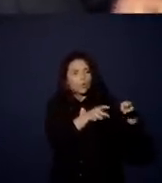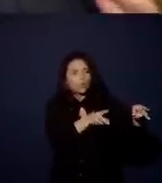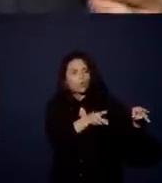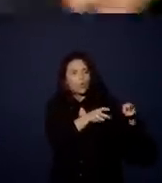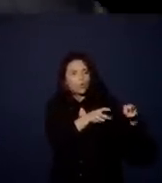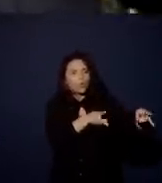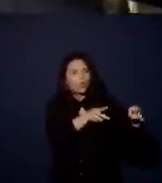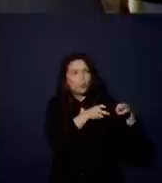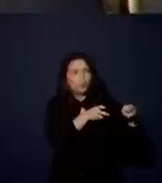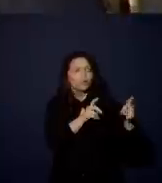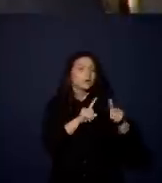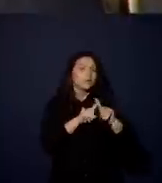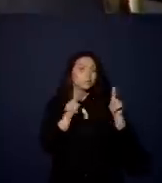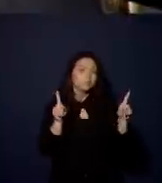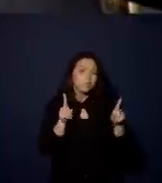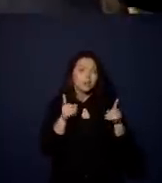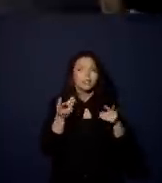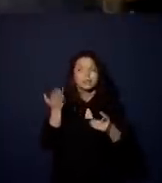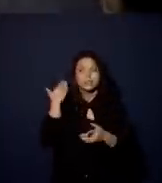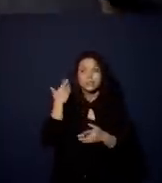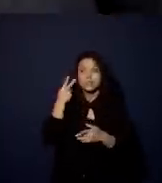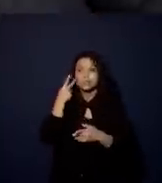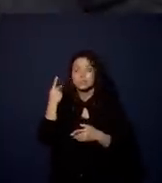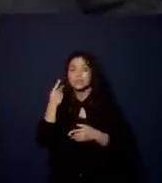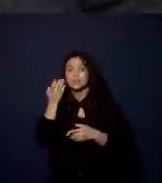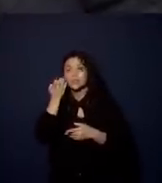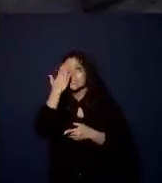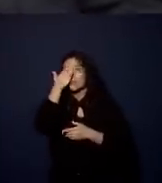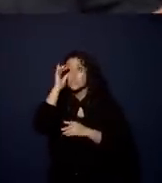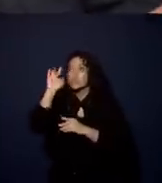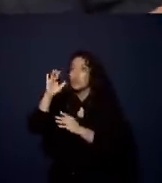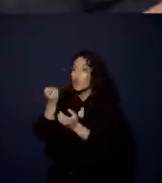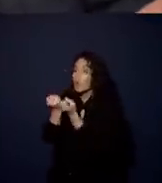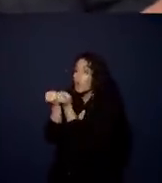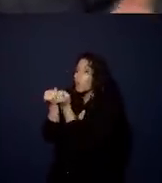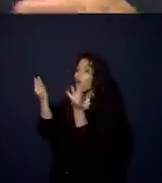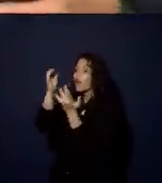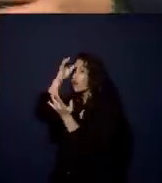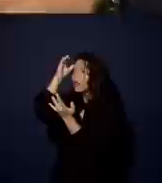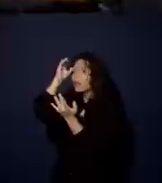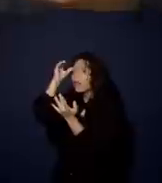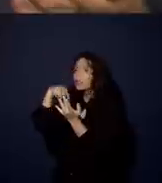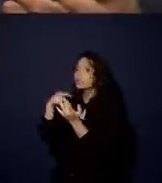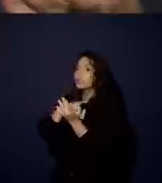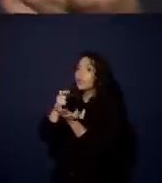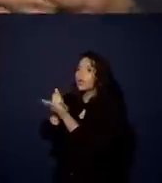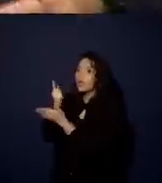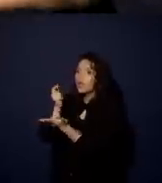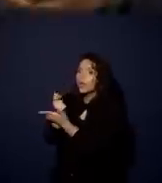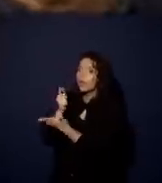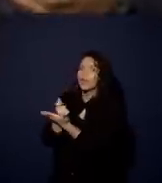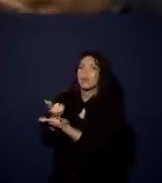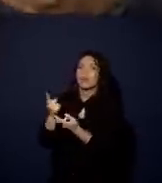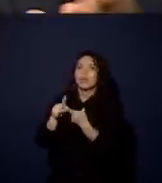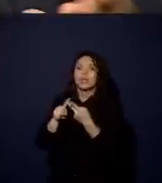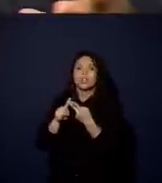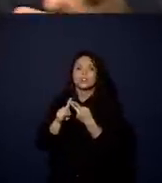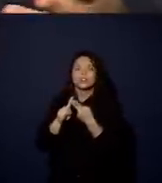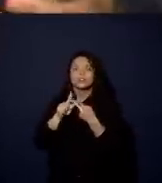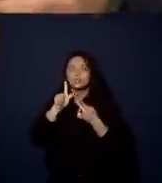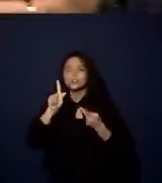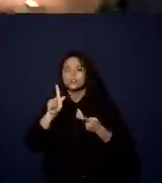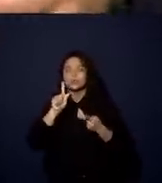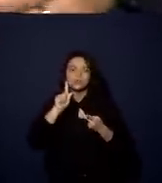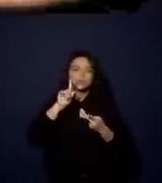era só quanto o seu GMV cresce e quantos clientes você tem na base mas não importa que custo isso naquele momento não